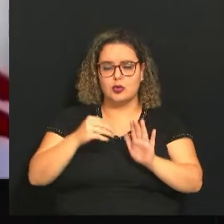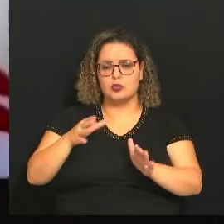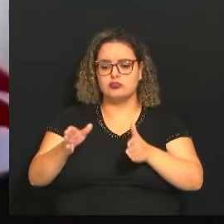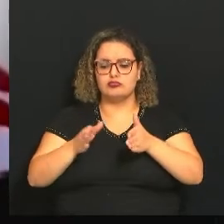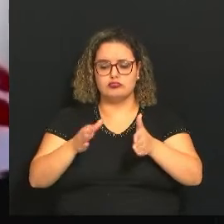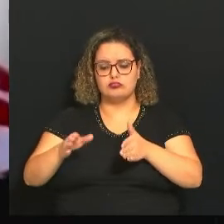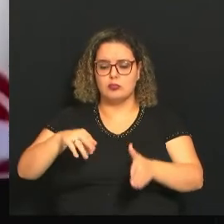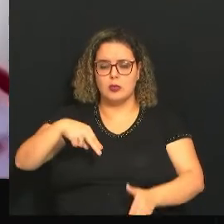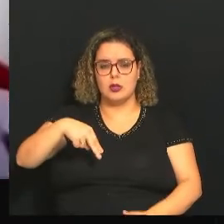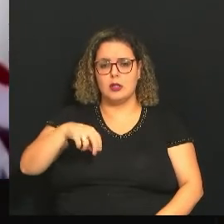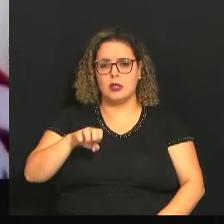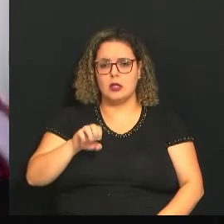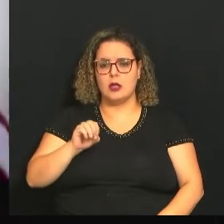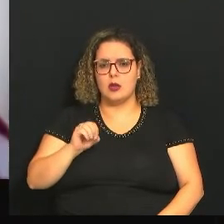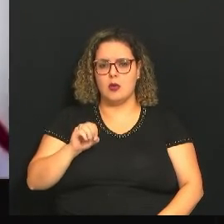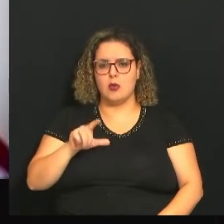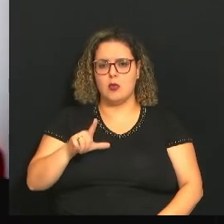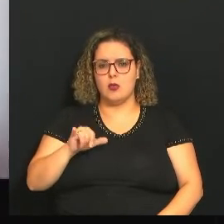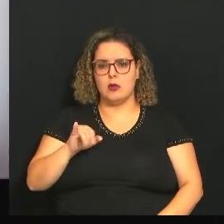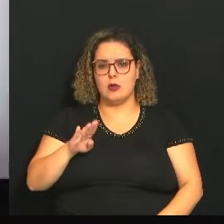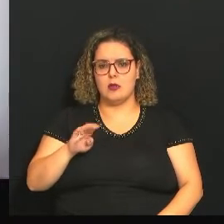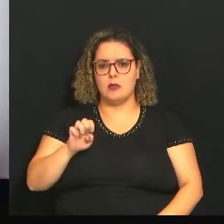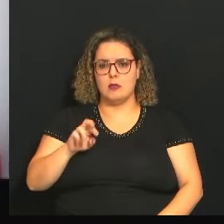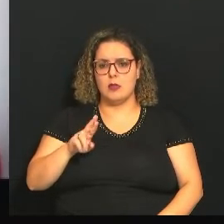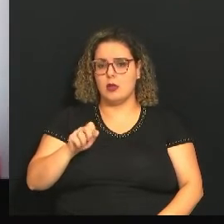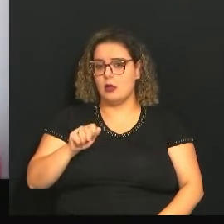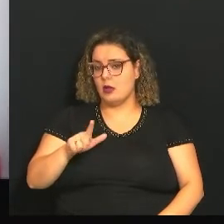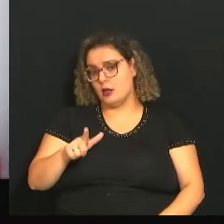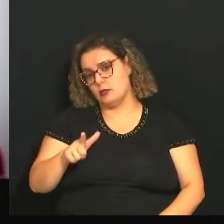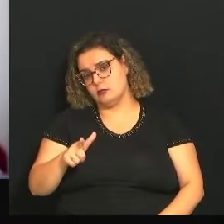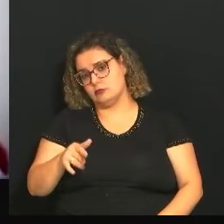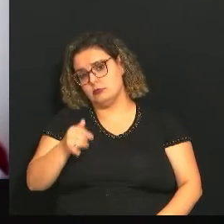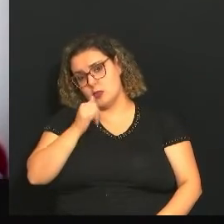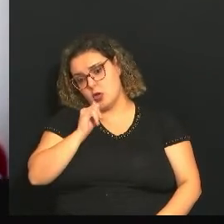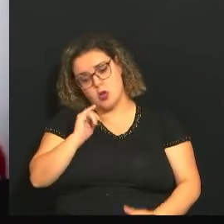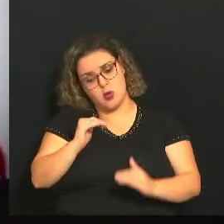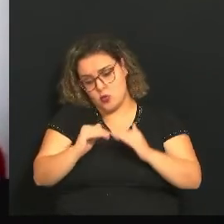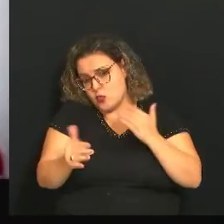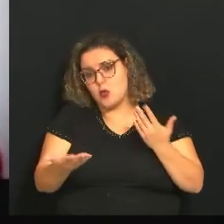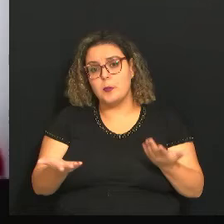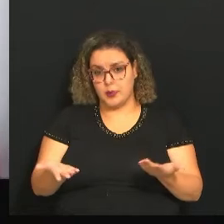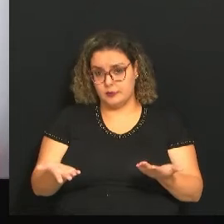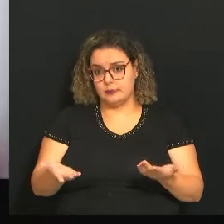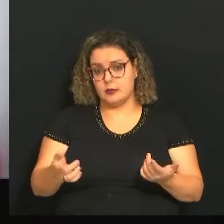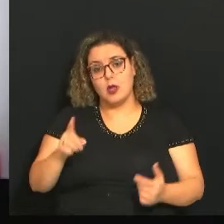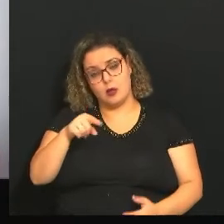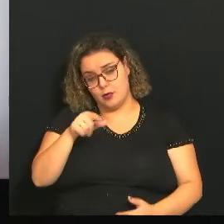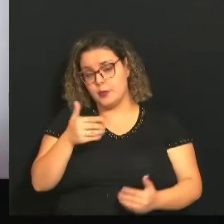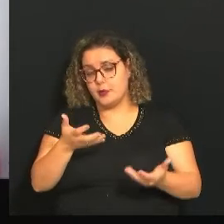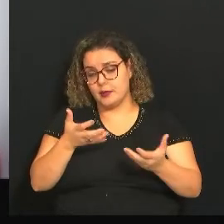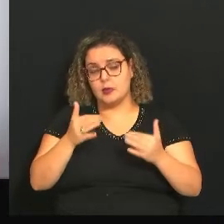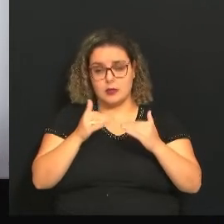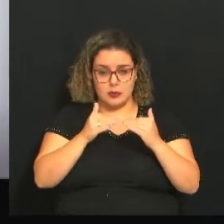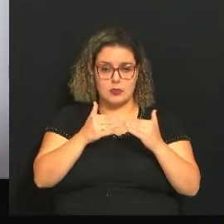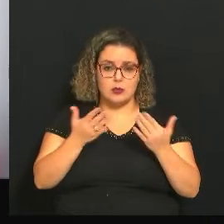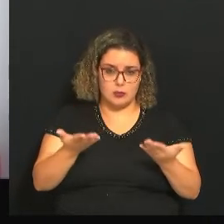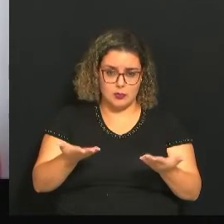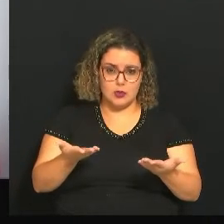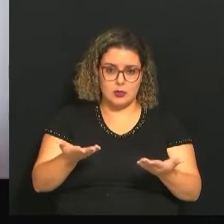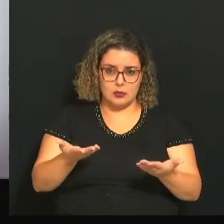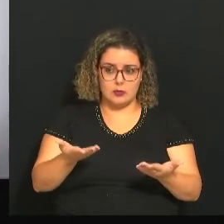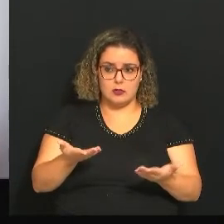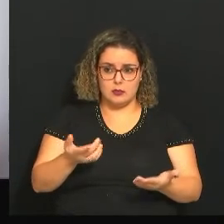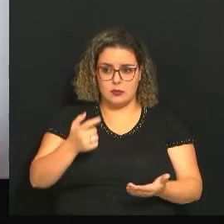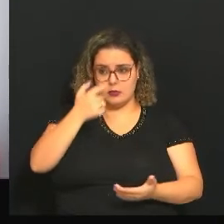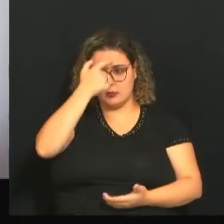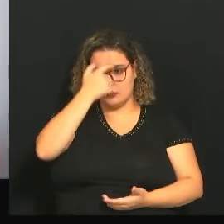Senão, as coisas não fecham, né? As narrativas aí, né? Então, é isso que eles querem, é assim que eu vejo, né? Eu sou uma pessoa que acredita